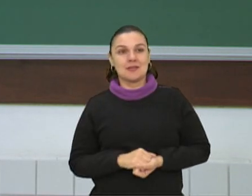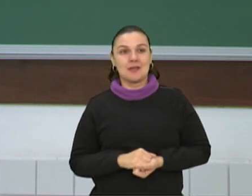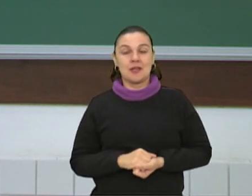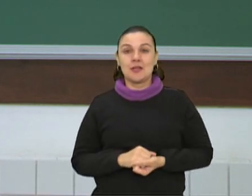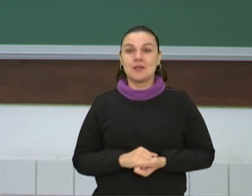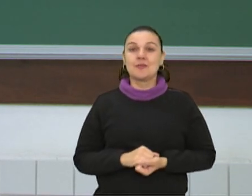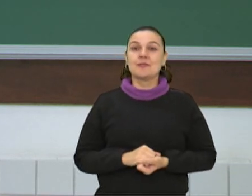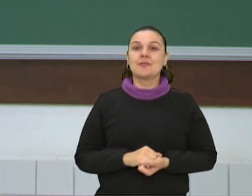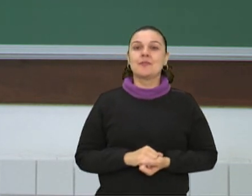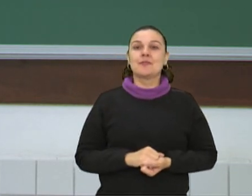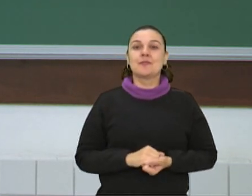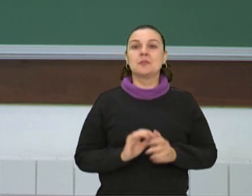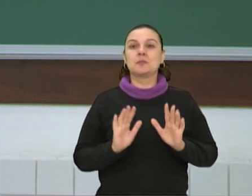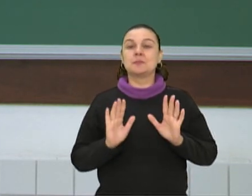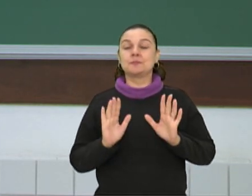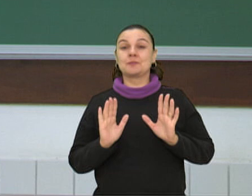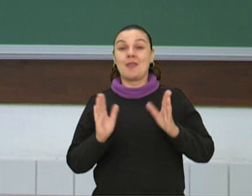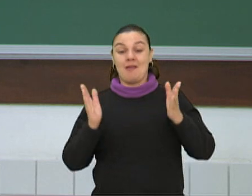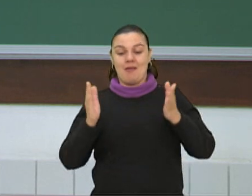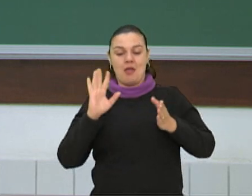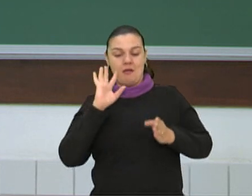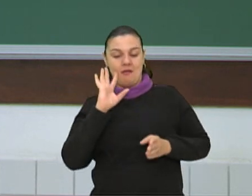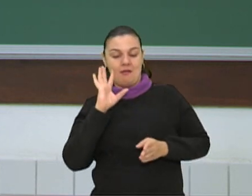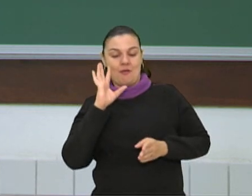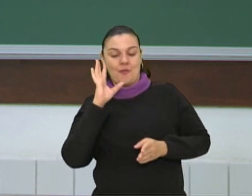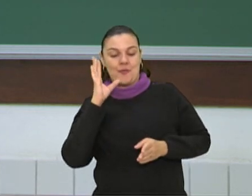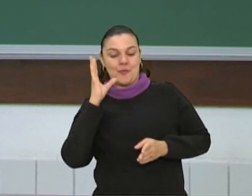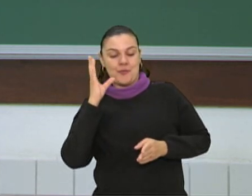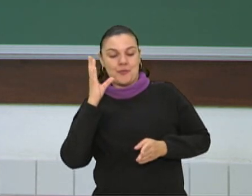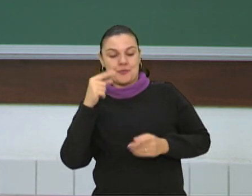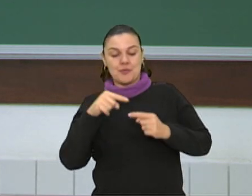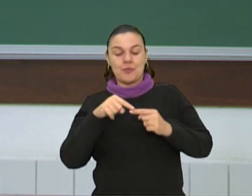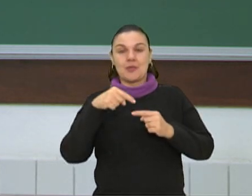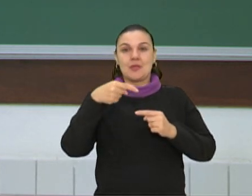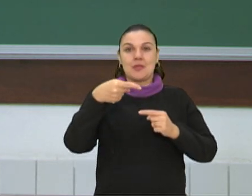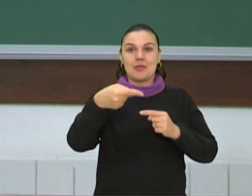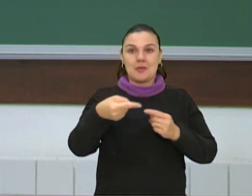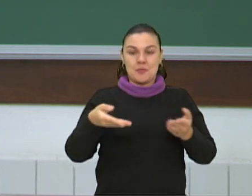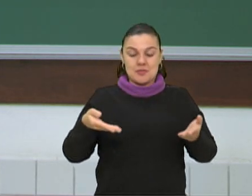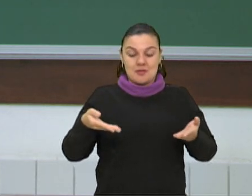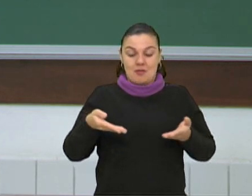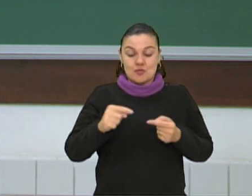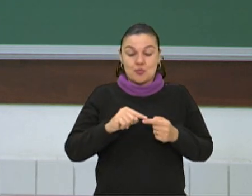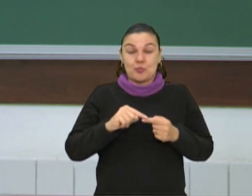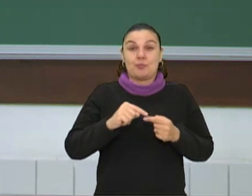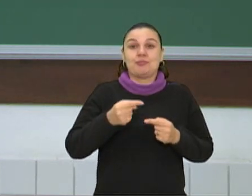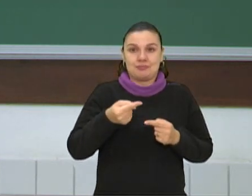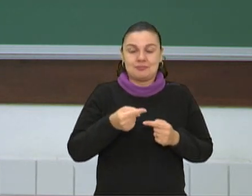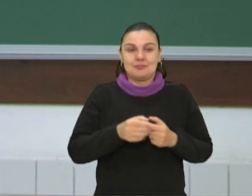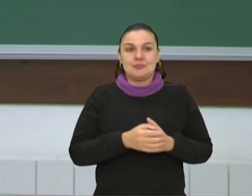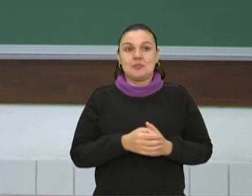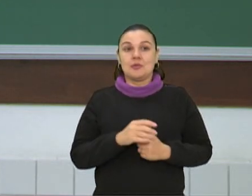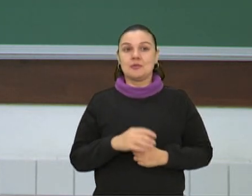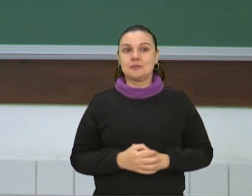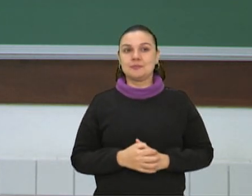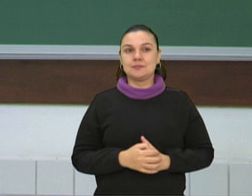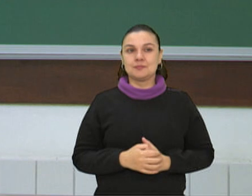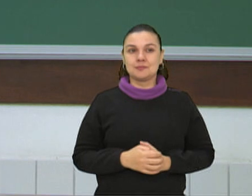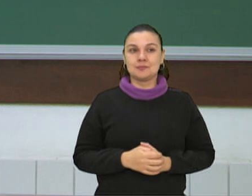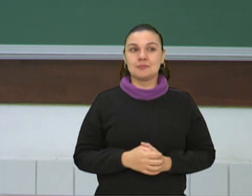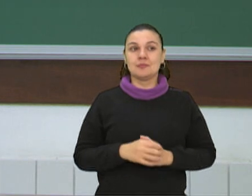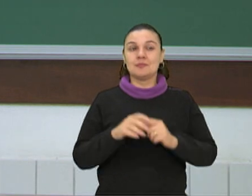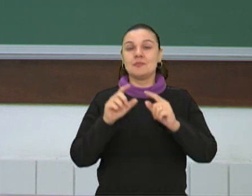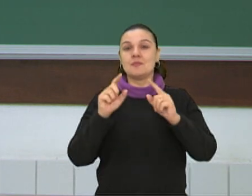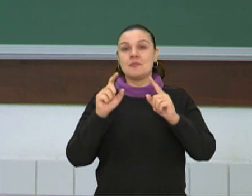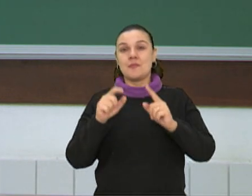do presente, ou seja, é uma ação posterior ao momento da fala. E o futuro do pretérito,